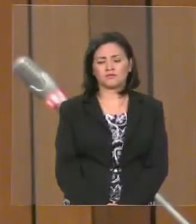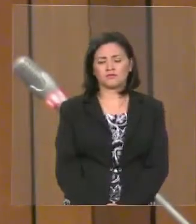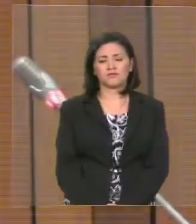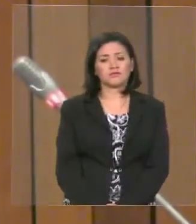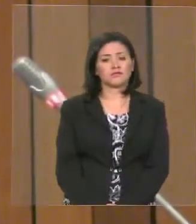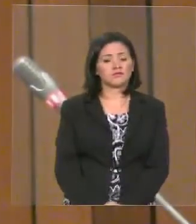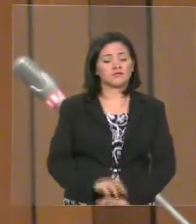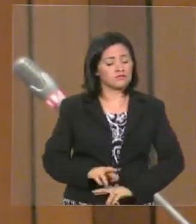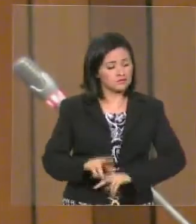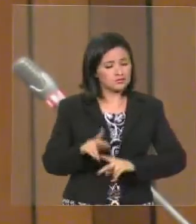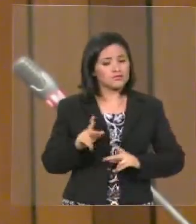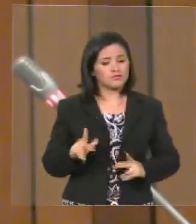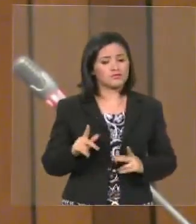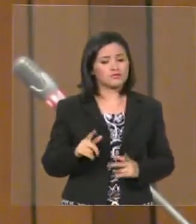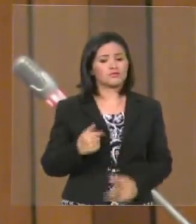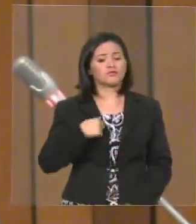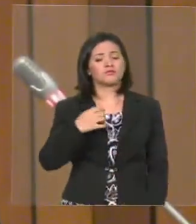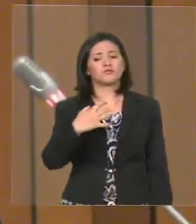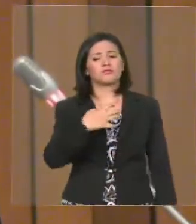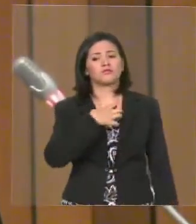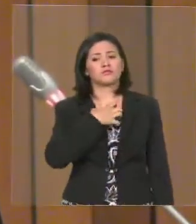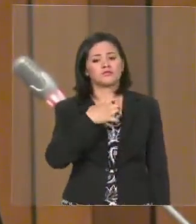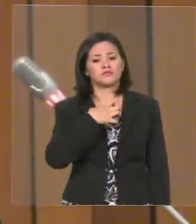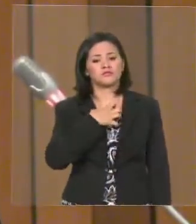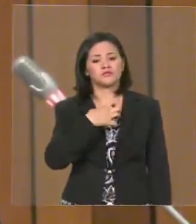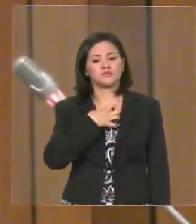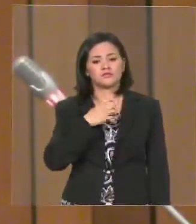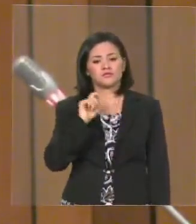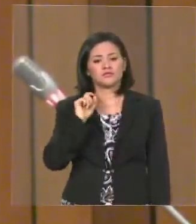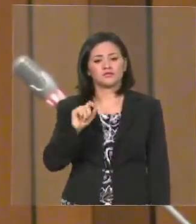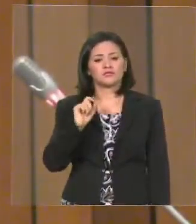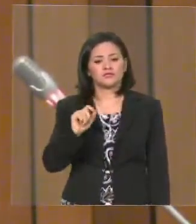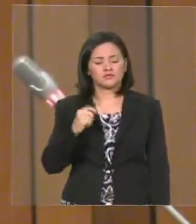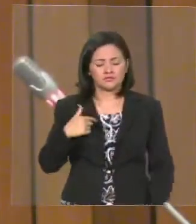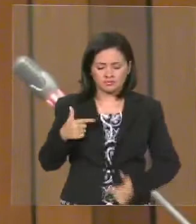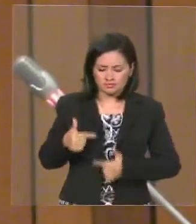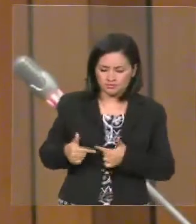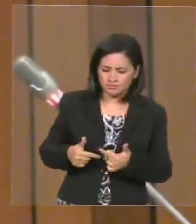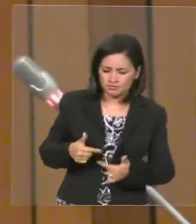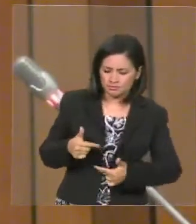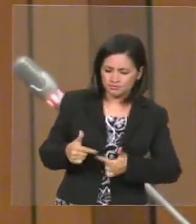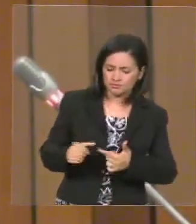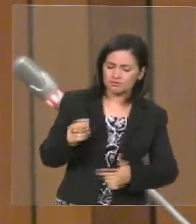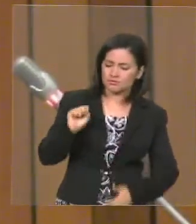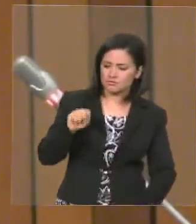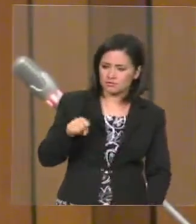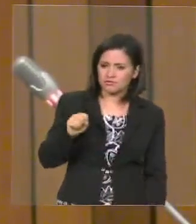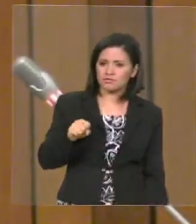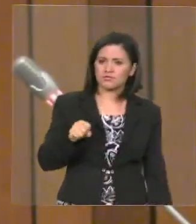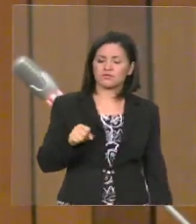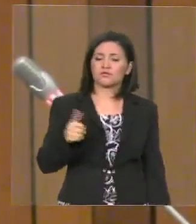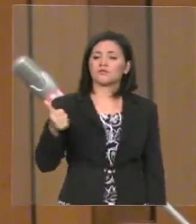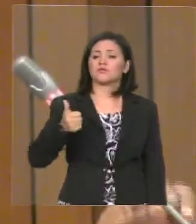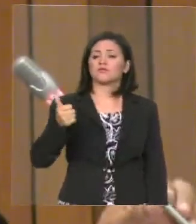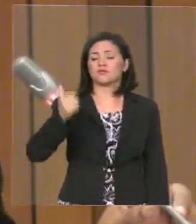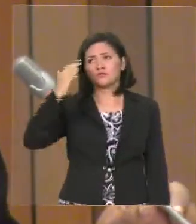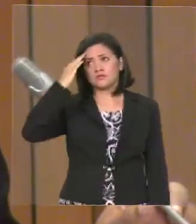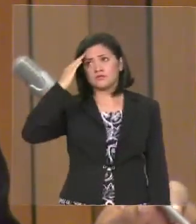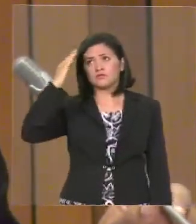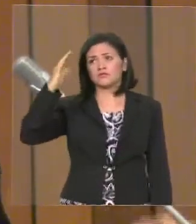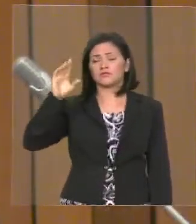contrário, o sentimento de ter combatido o bom combate. Em primeiro lugar, quero agradecer a